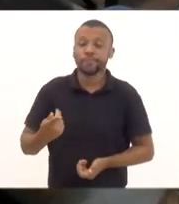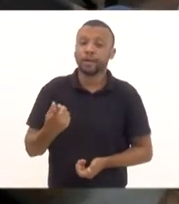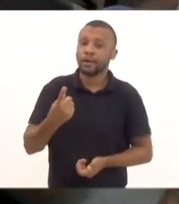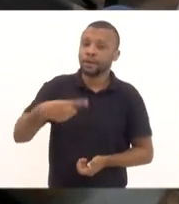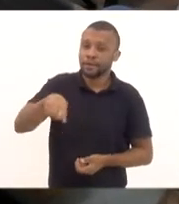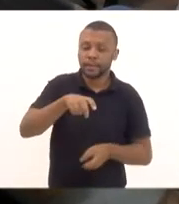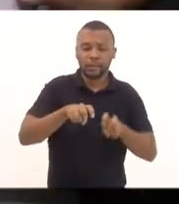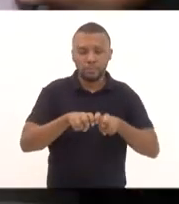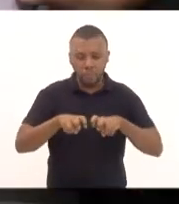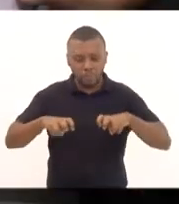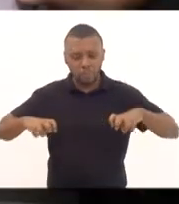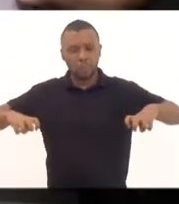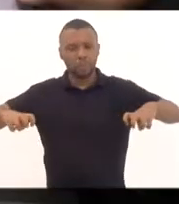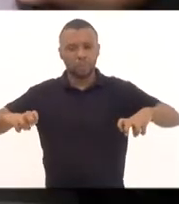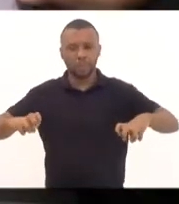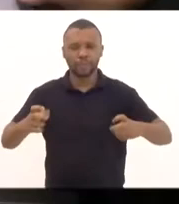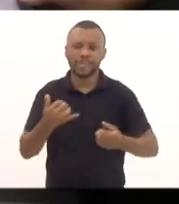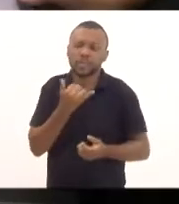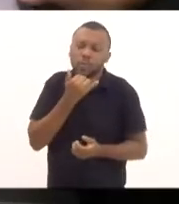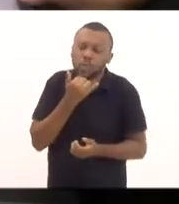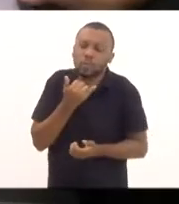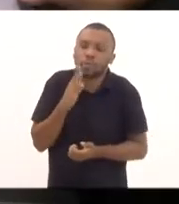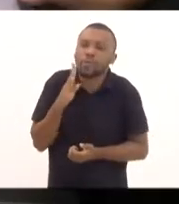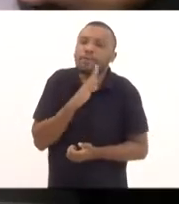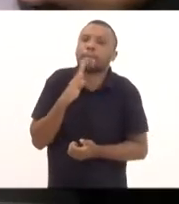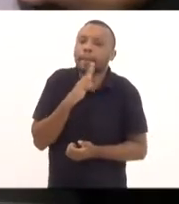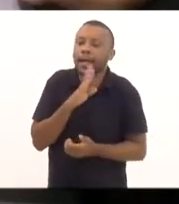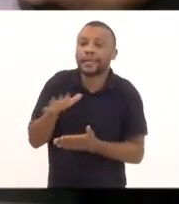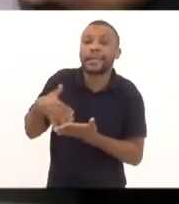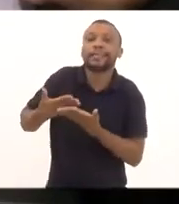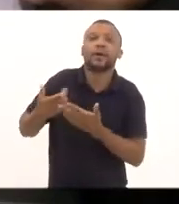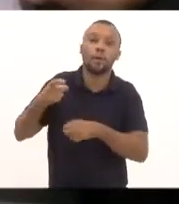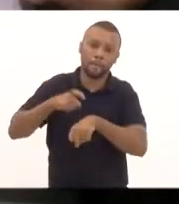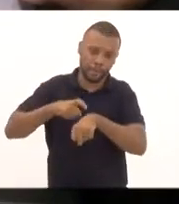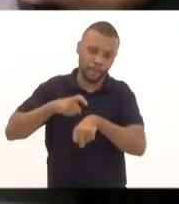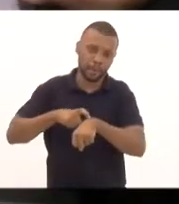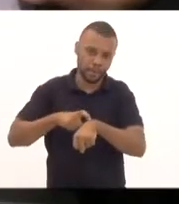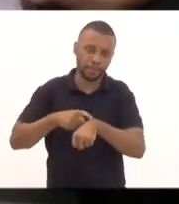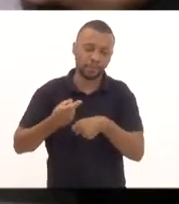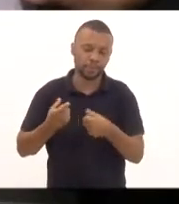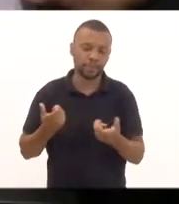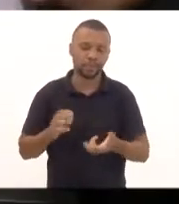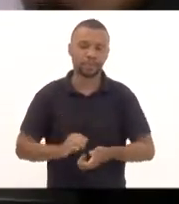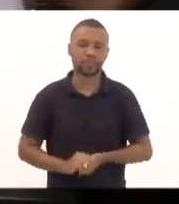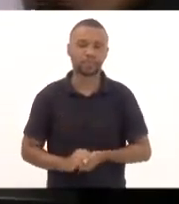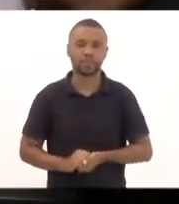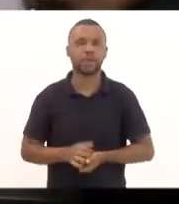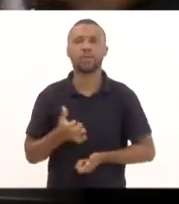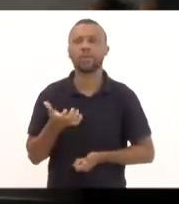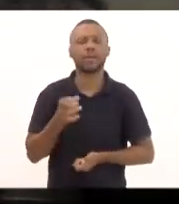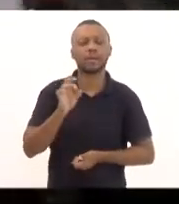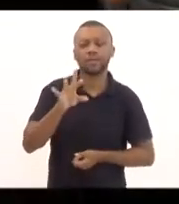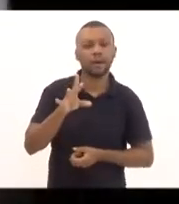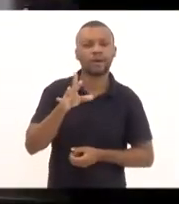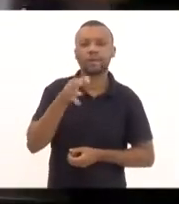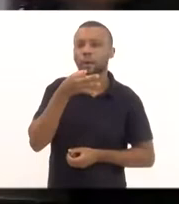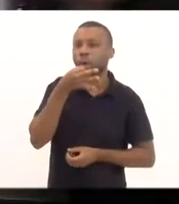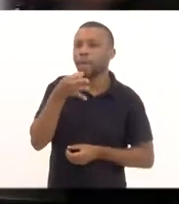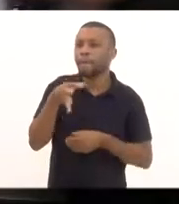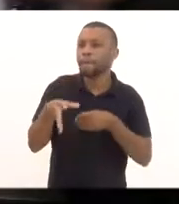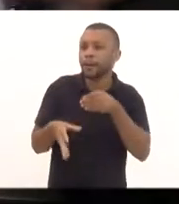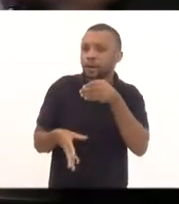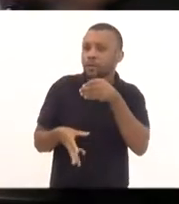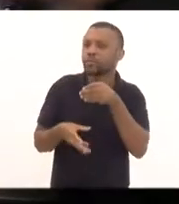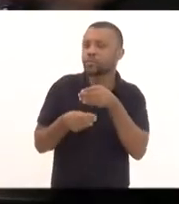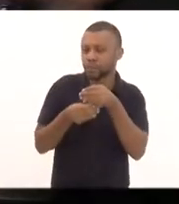com um pouquinho de pressa e depois retorna para cá eu queria só fazer uma sugestão